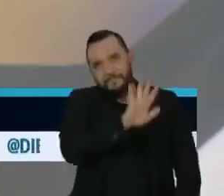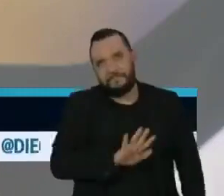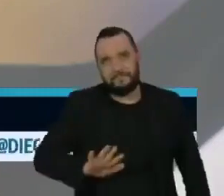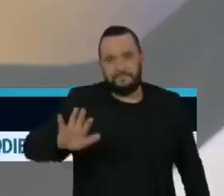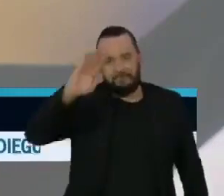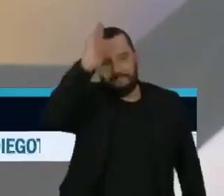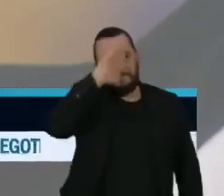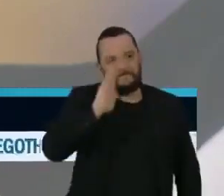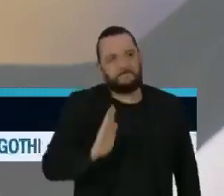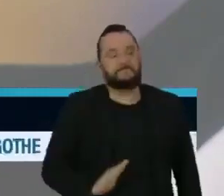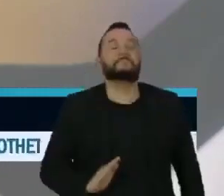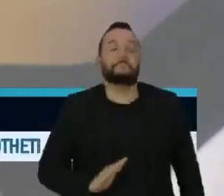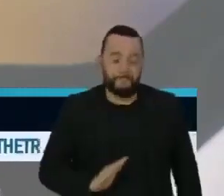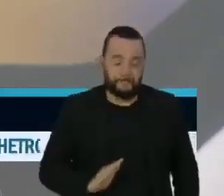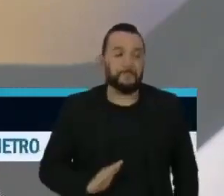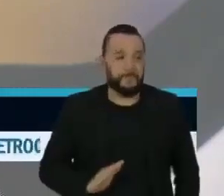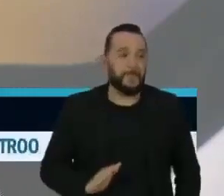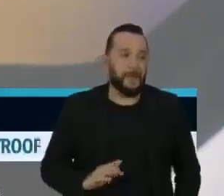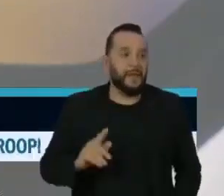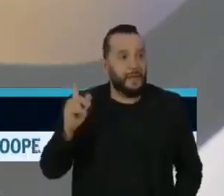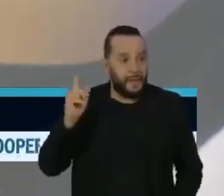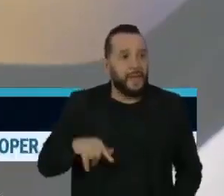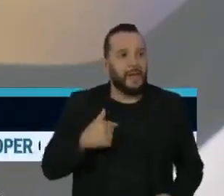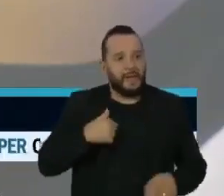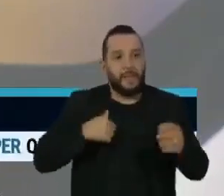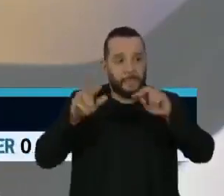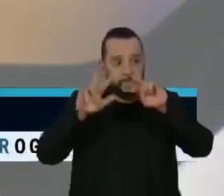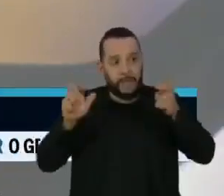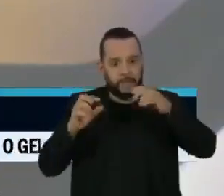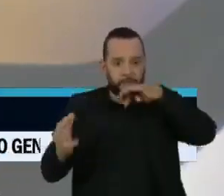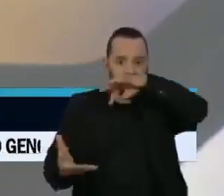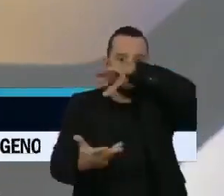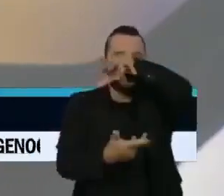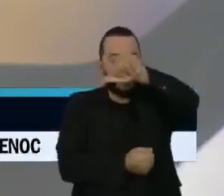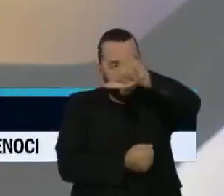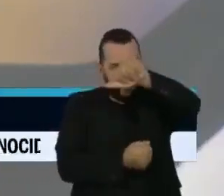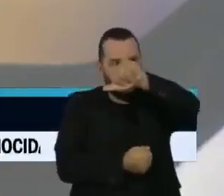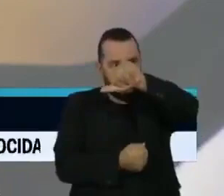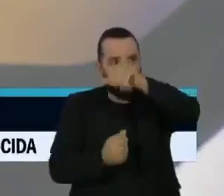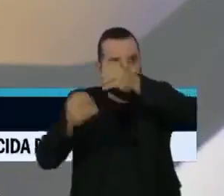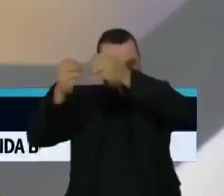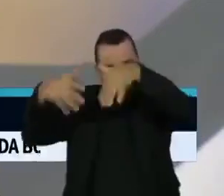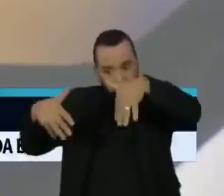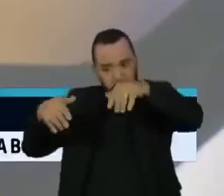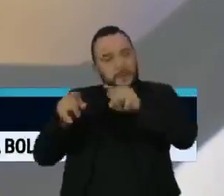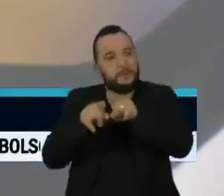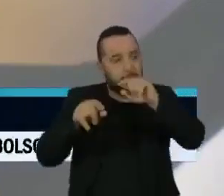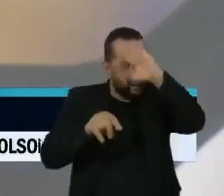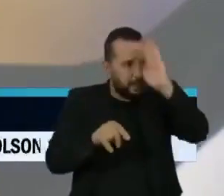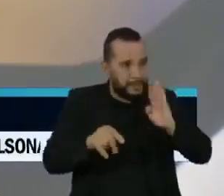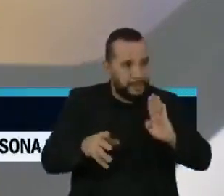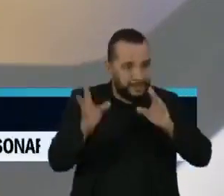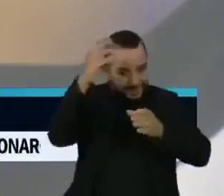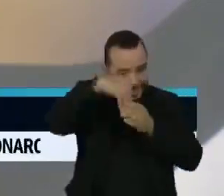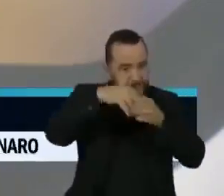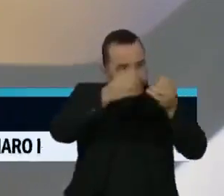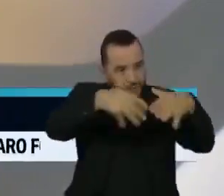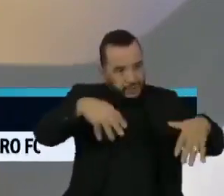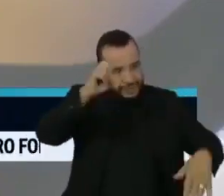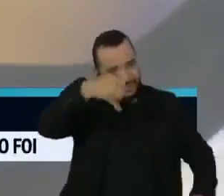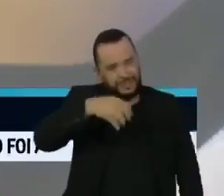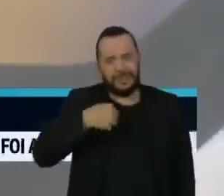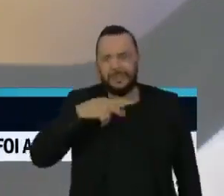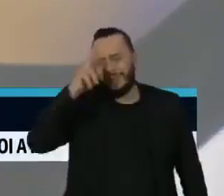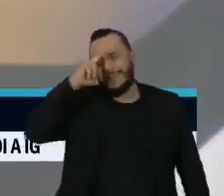é uma uma questão internacional mas que tem repercussões domésticas muito presentes eu me lembro que na eco-92